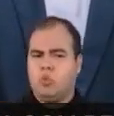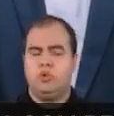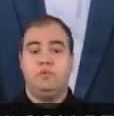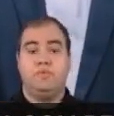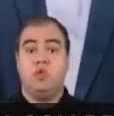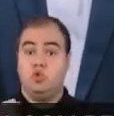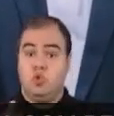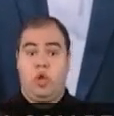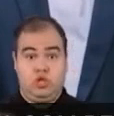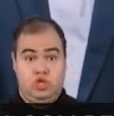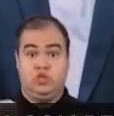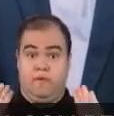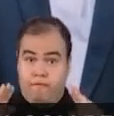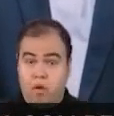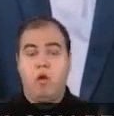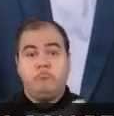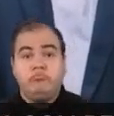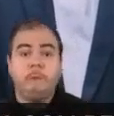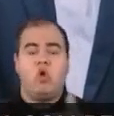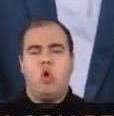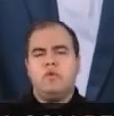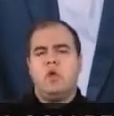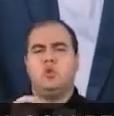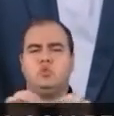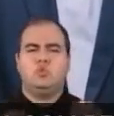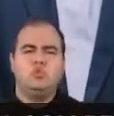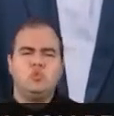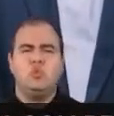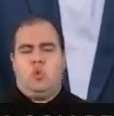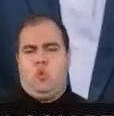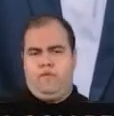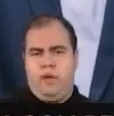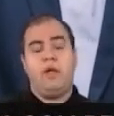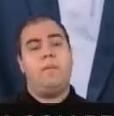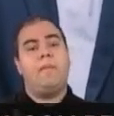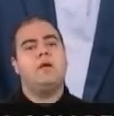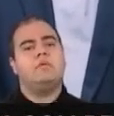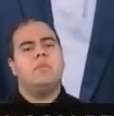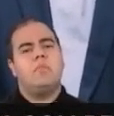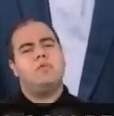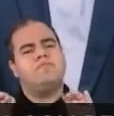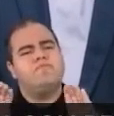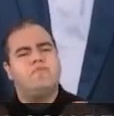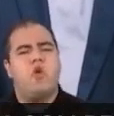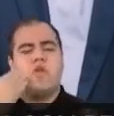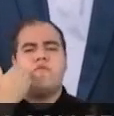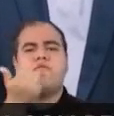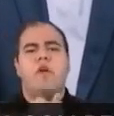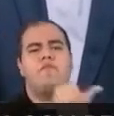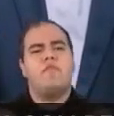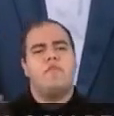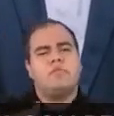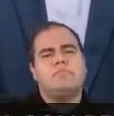vai se voltar para dentro, conversando com as estruturas do governo do Estado, mas também vamos nos voltar para fora, conversando com